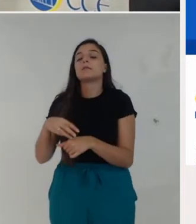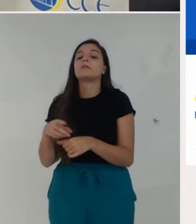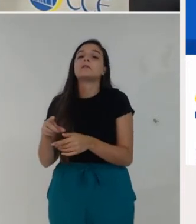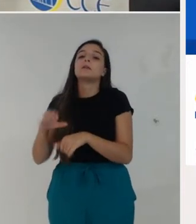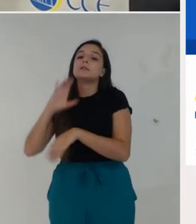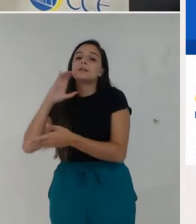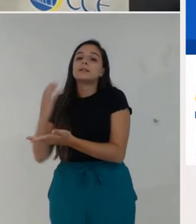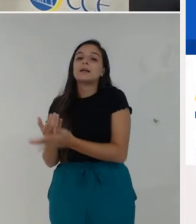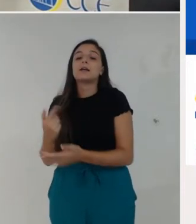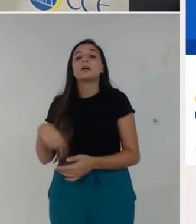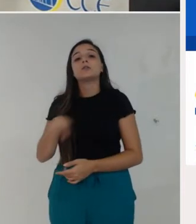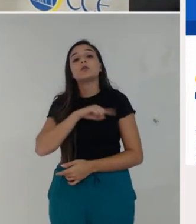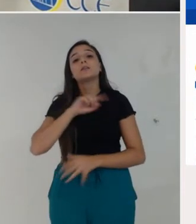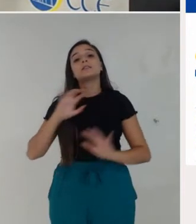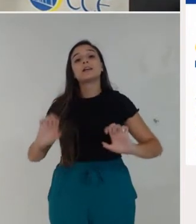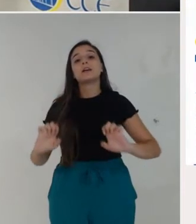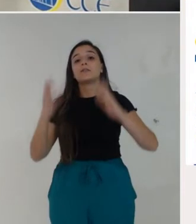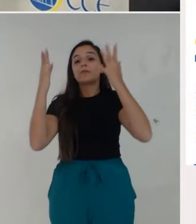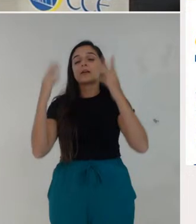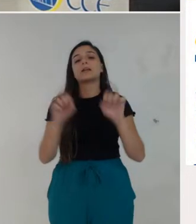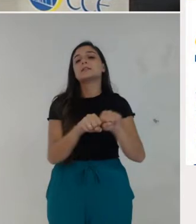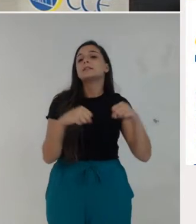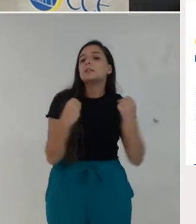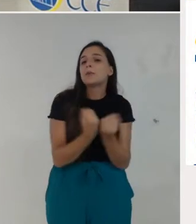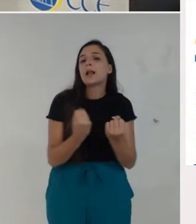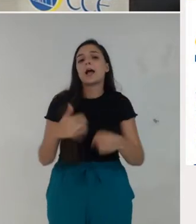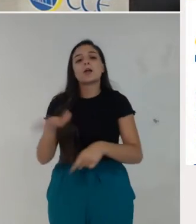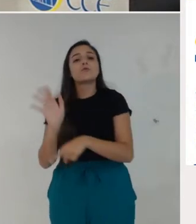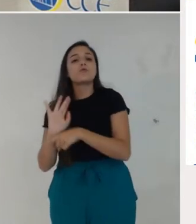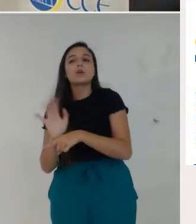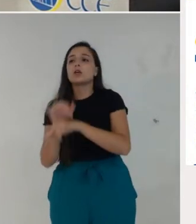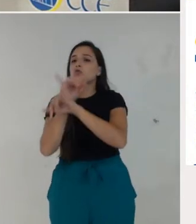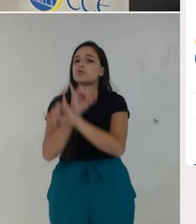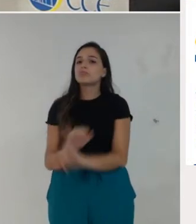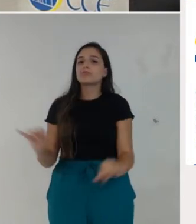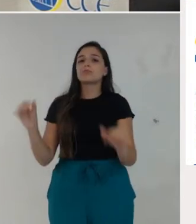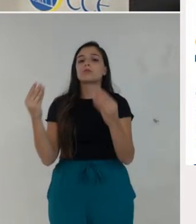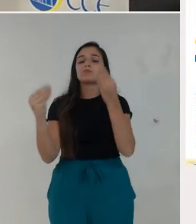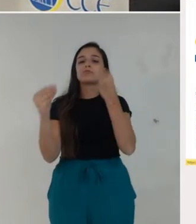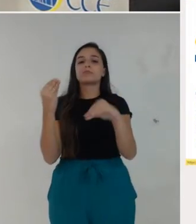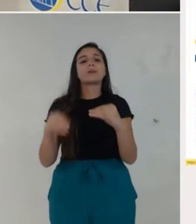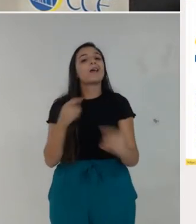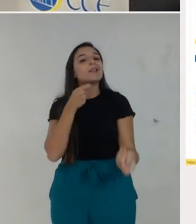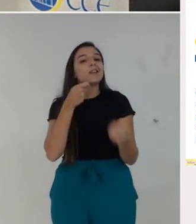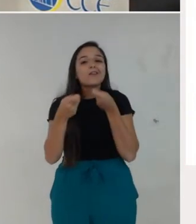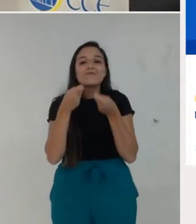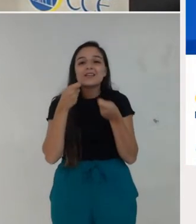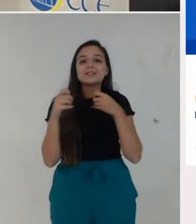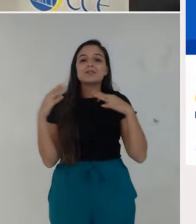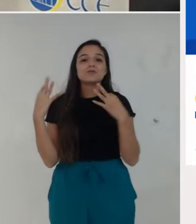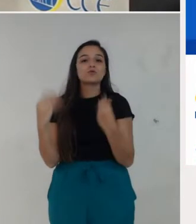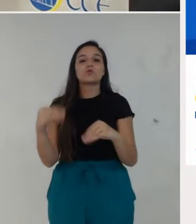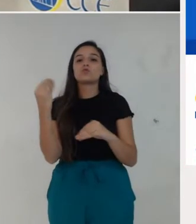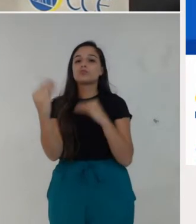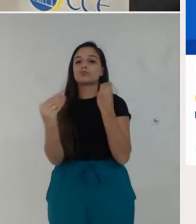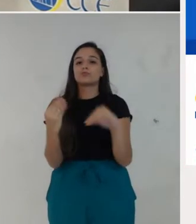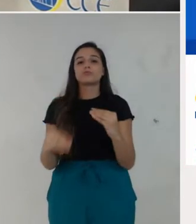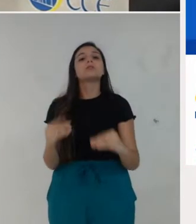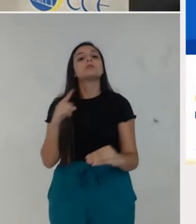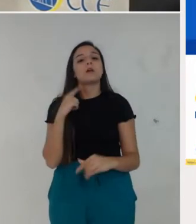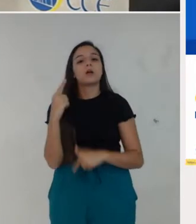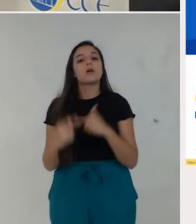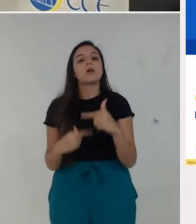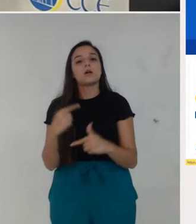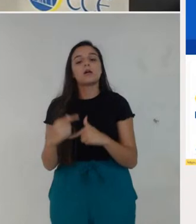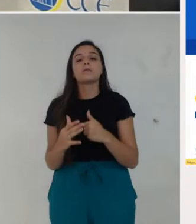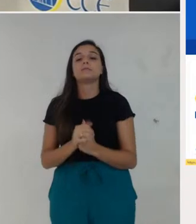os eventos que a gente produz, os seminários, os vídeos, então entrevistas, então a gente tem ali bastante trabalho.